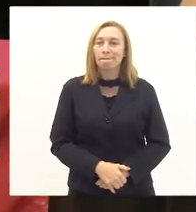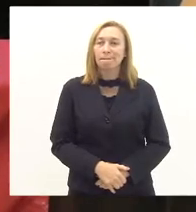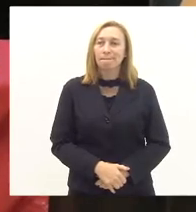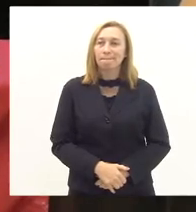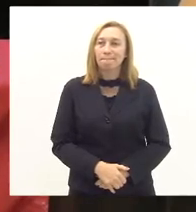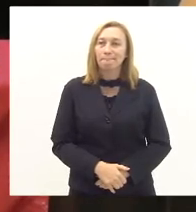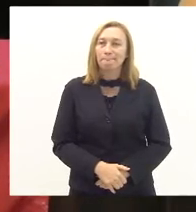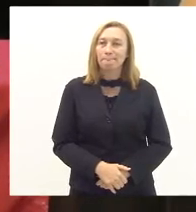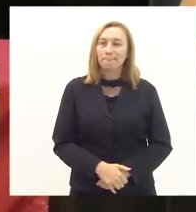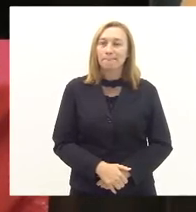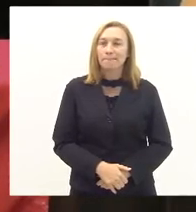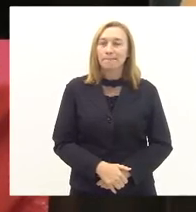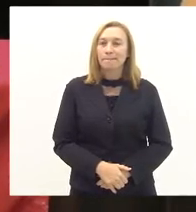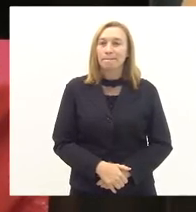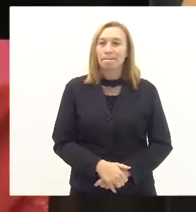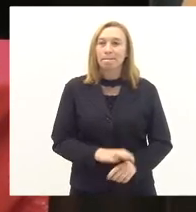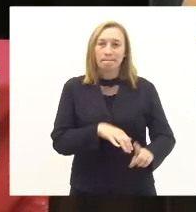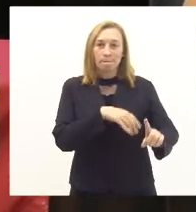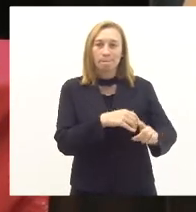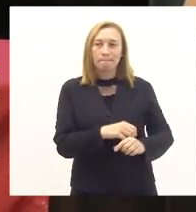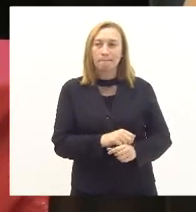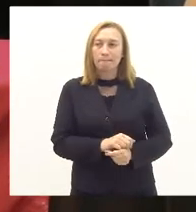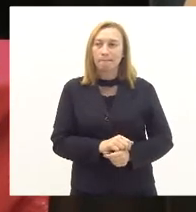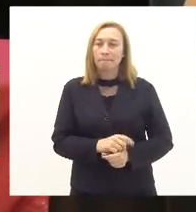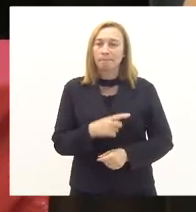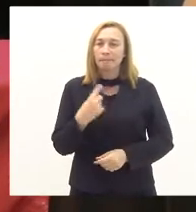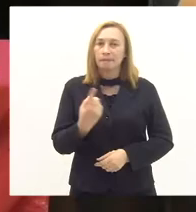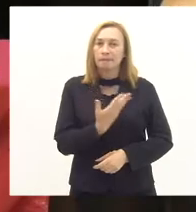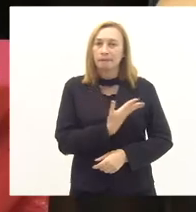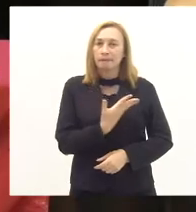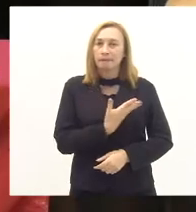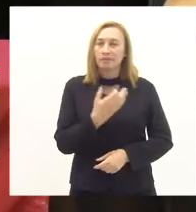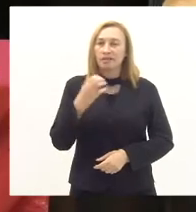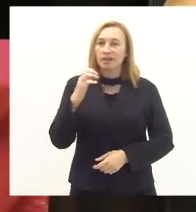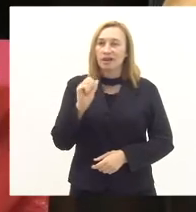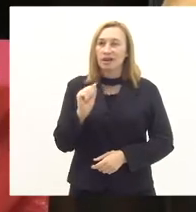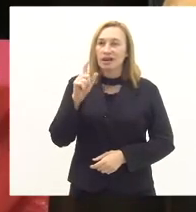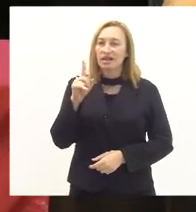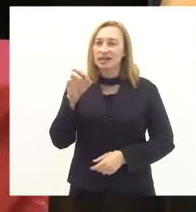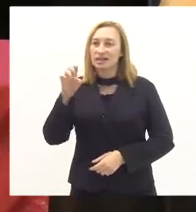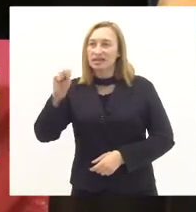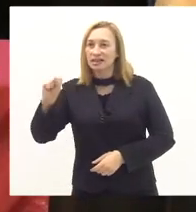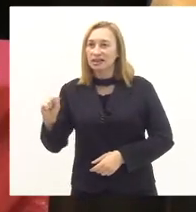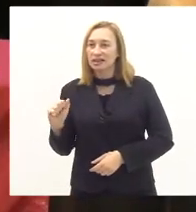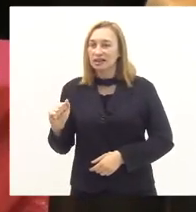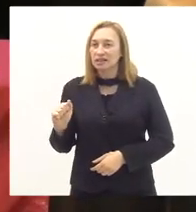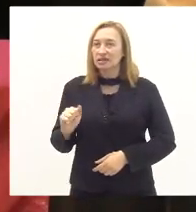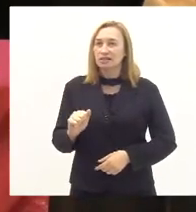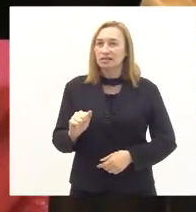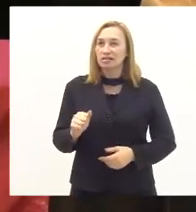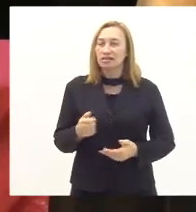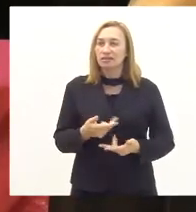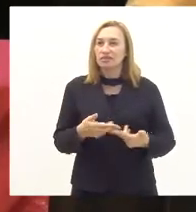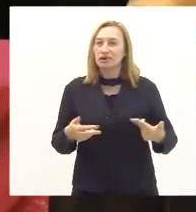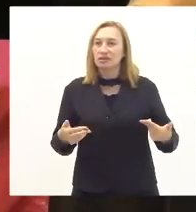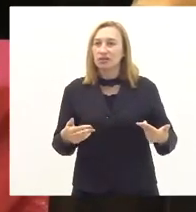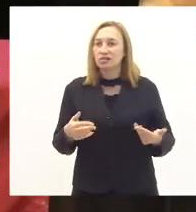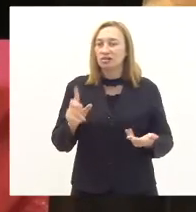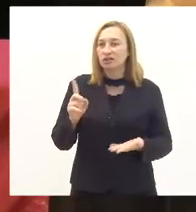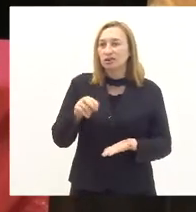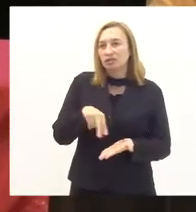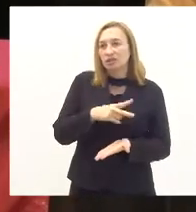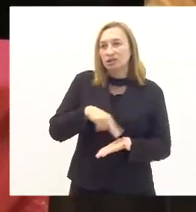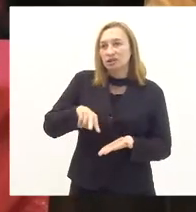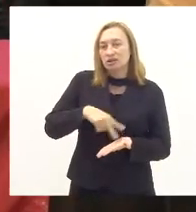à perda enorme que a gente teve da nossa querida Alessandra. Eu me lembro quantas vezes eu não dancei com a Alessandra nas